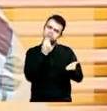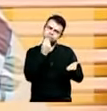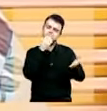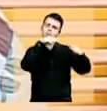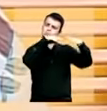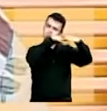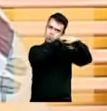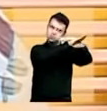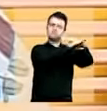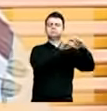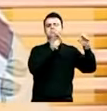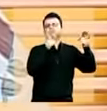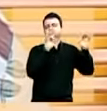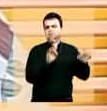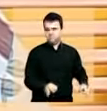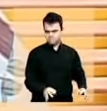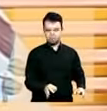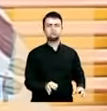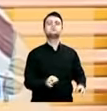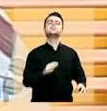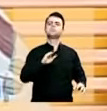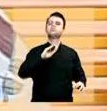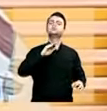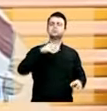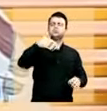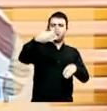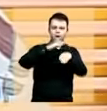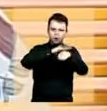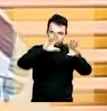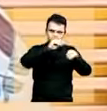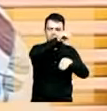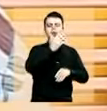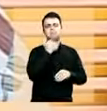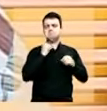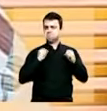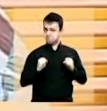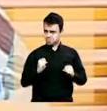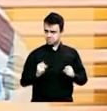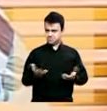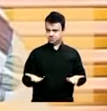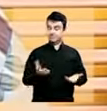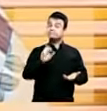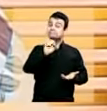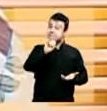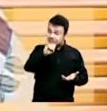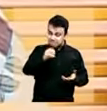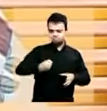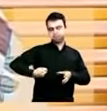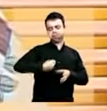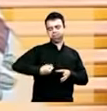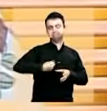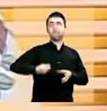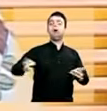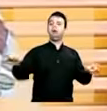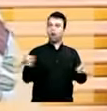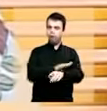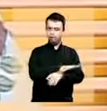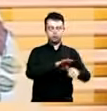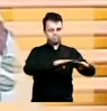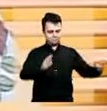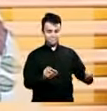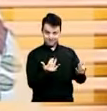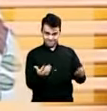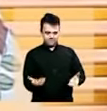você armazene adequadamente aquela refeição. Agora, se você realmente fizer, deixar em cima